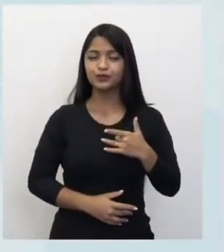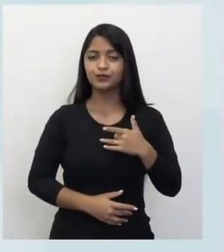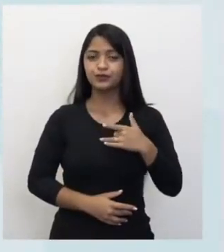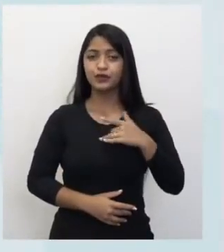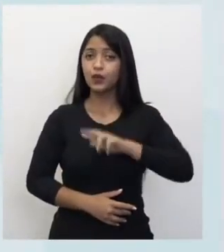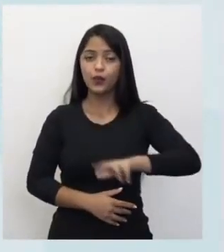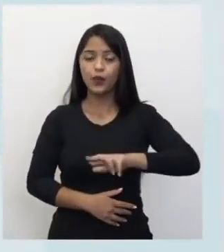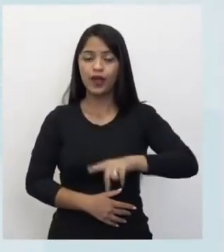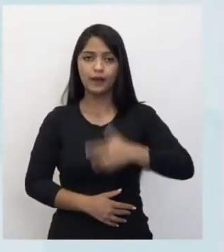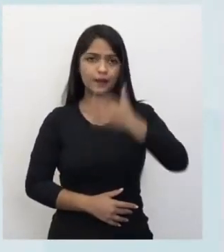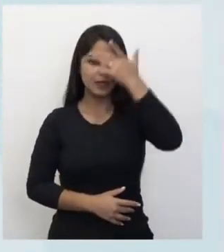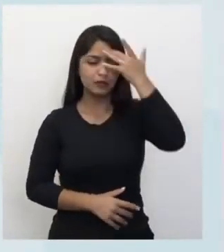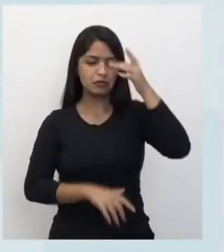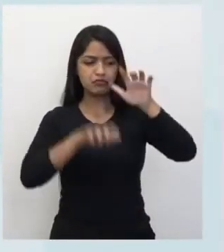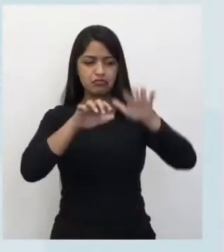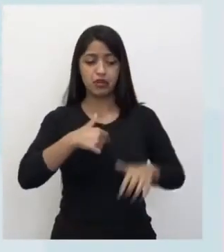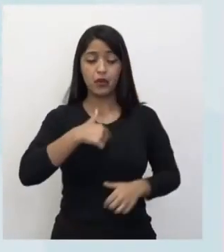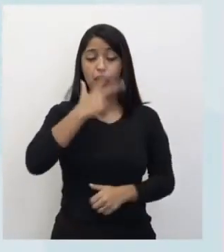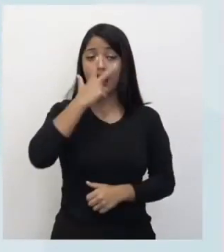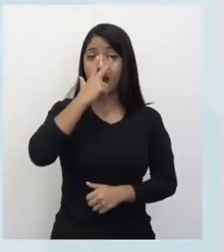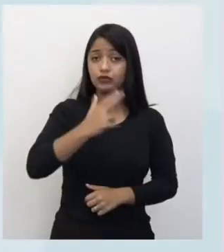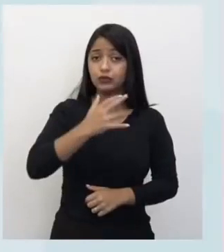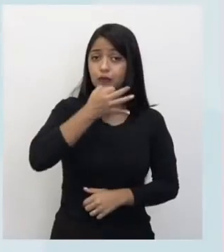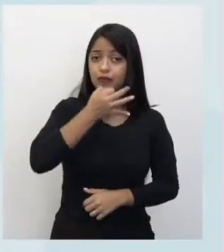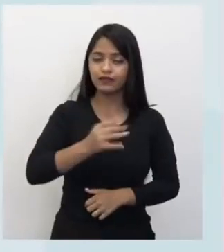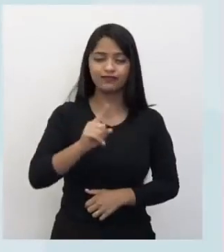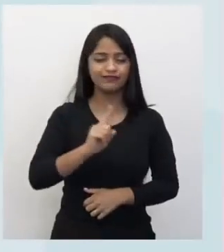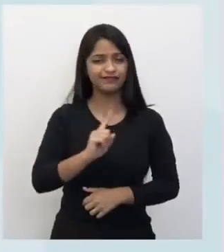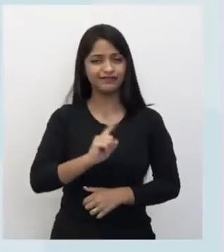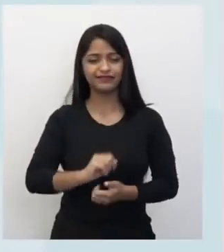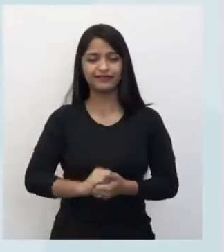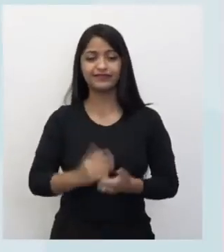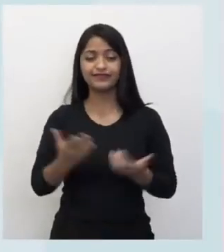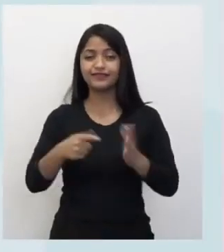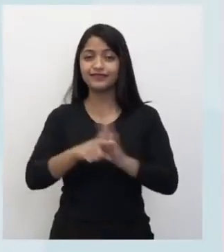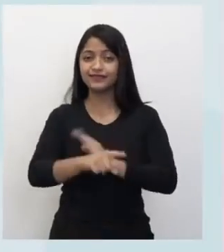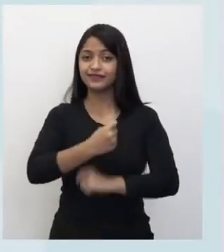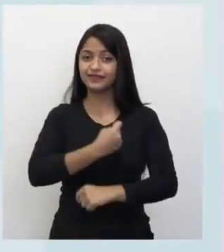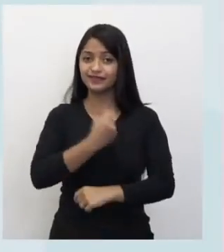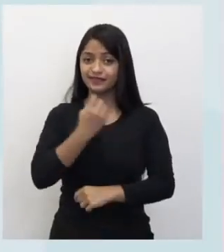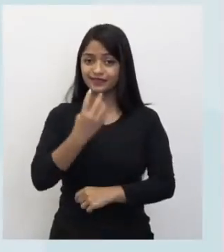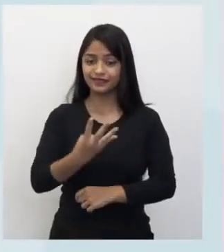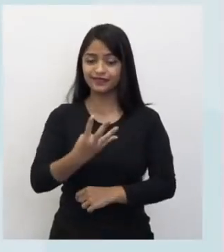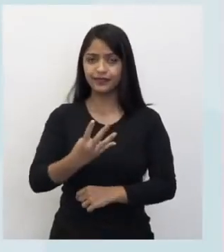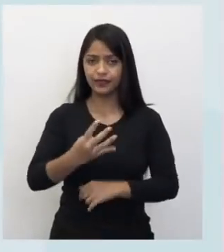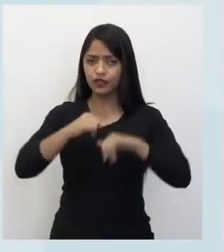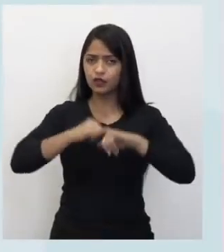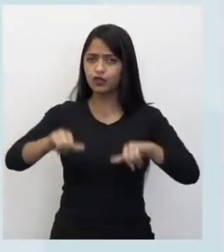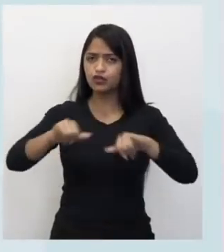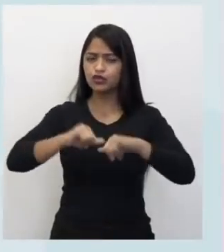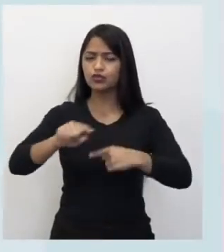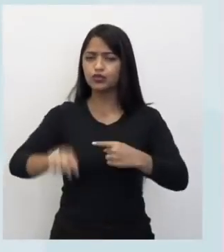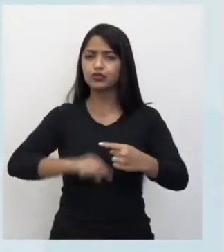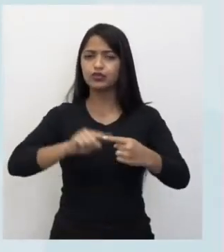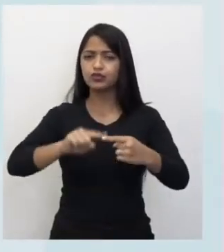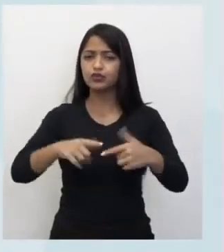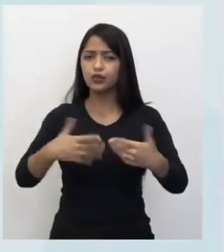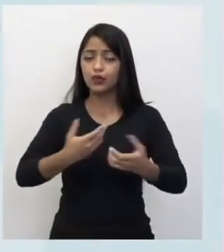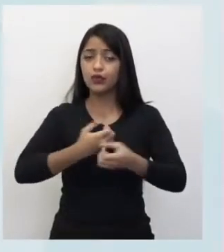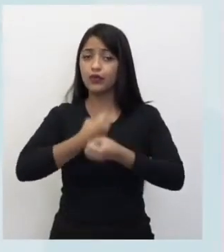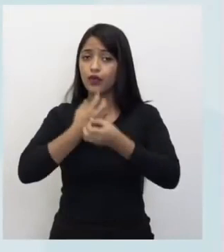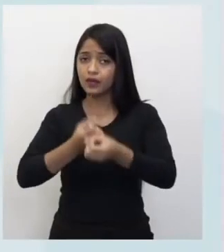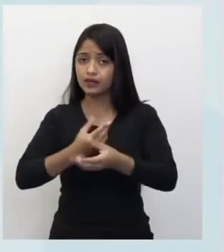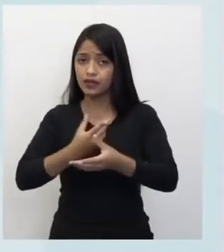autor pensa sobre o assunto. Alguém colocou isso, muito bem. 4. O objetivo de uma notícia é transmitir uma informação baseada em um